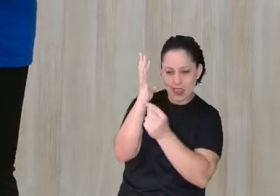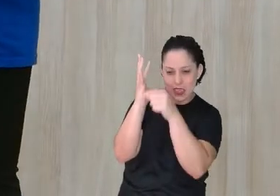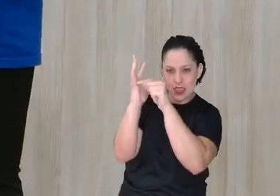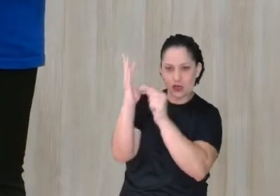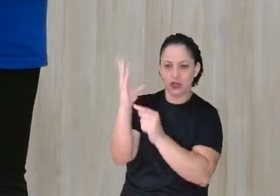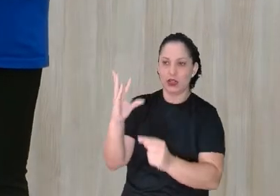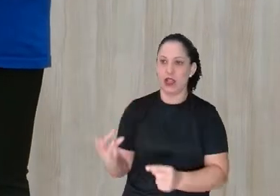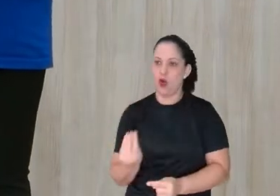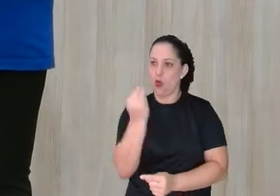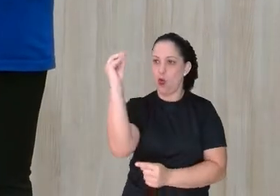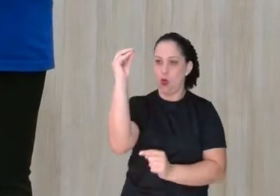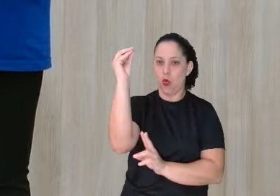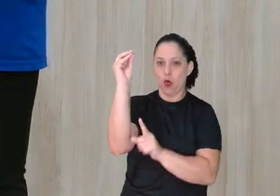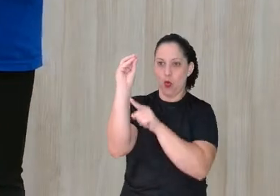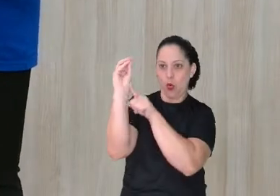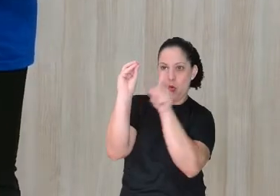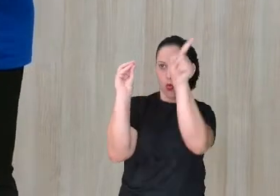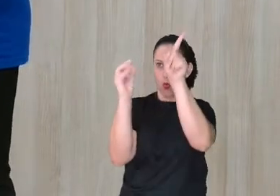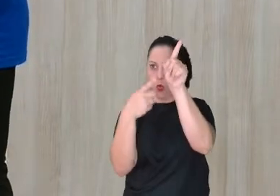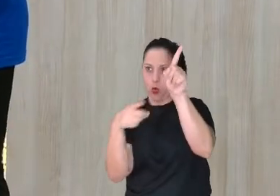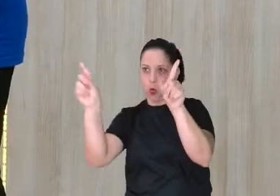outras que elas começam a